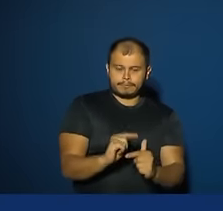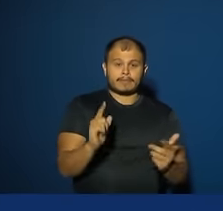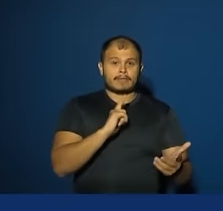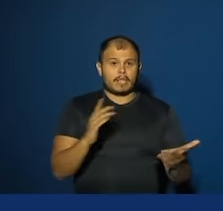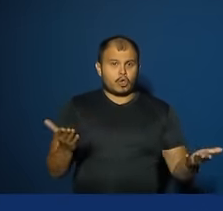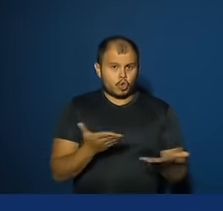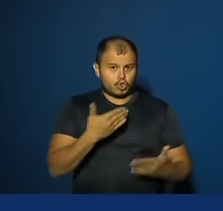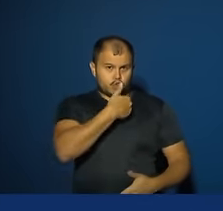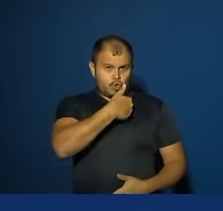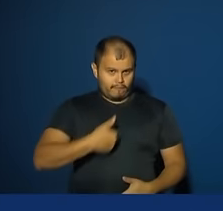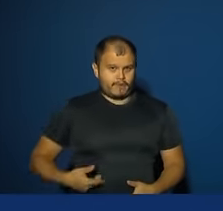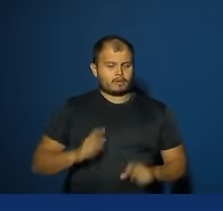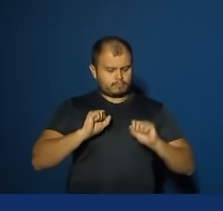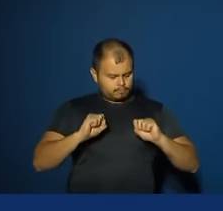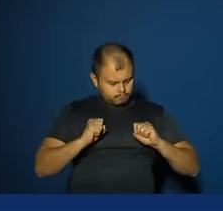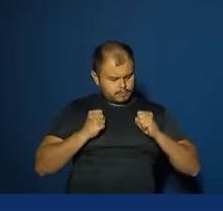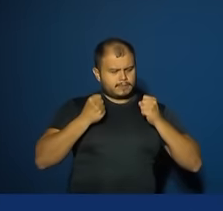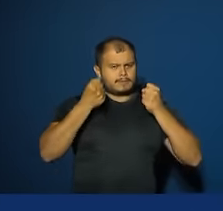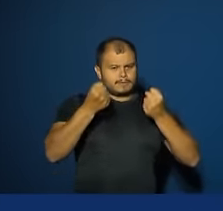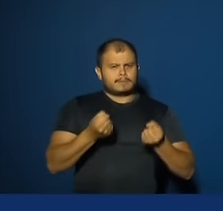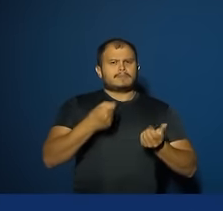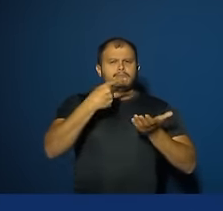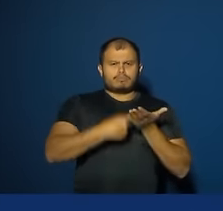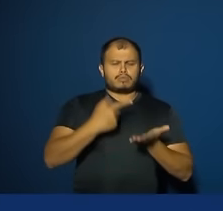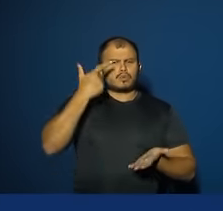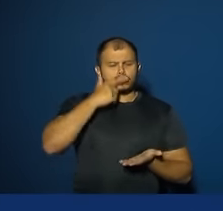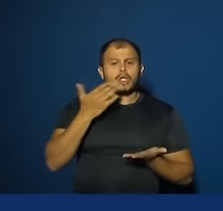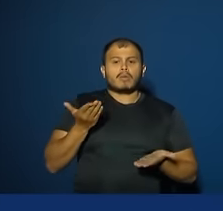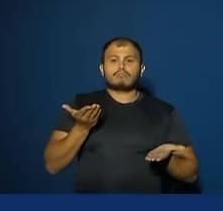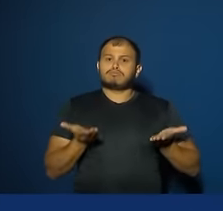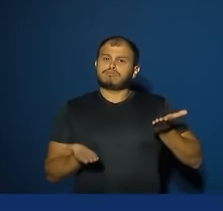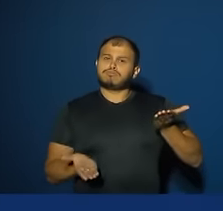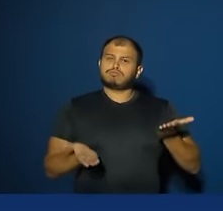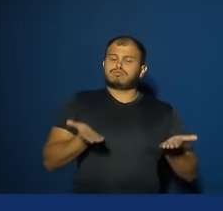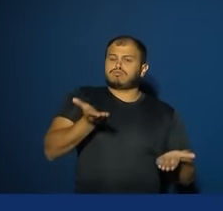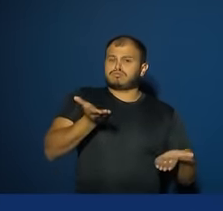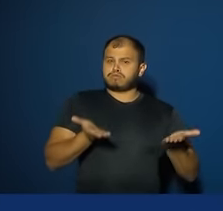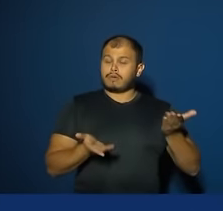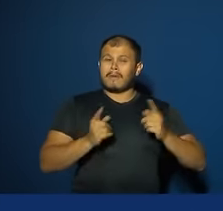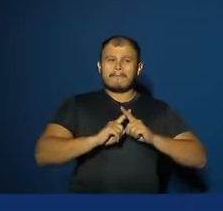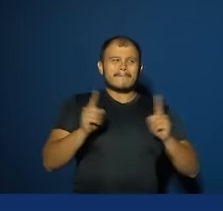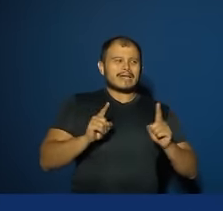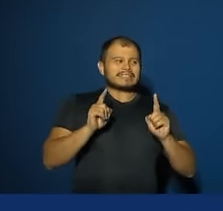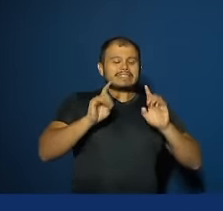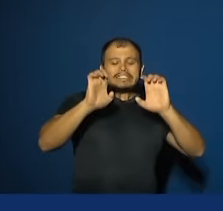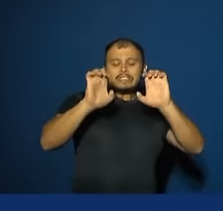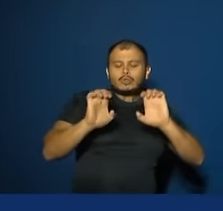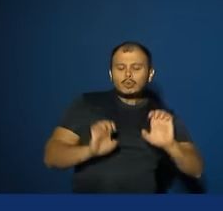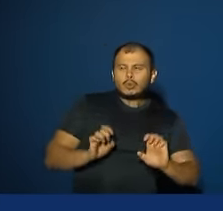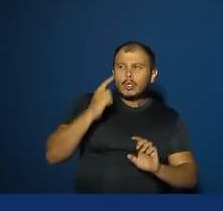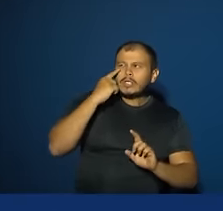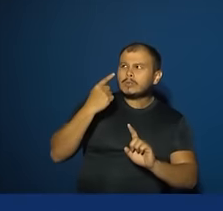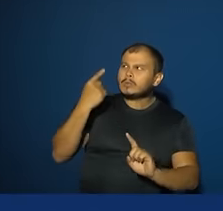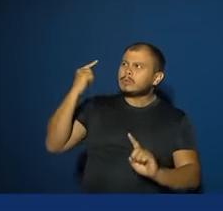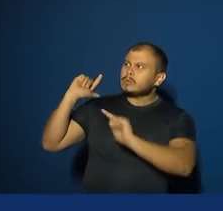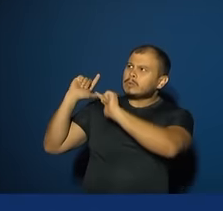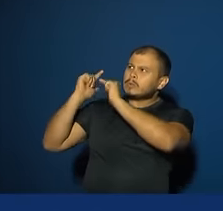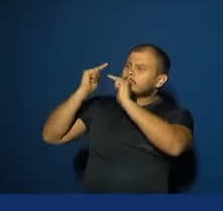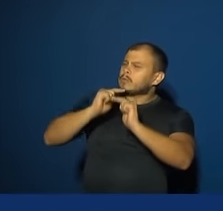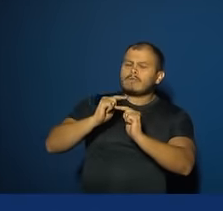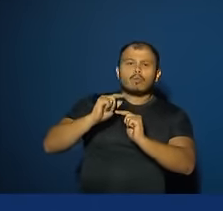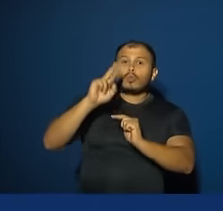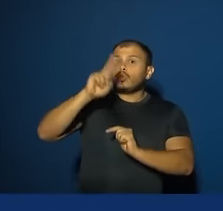empenhado como você acabou de descrever em equilibrar contas porém estruturalmente as nossas contas Jamais